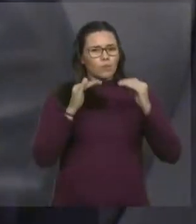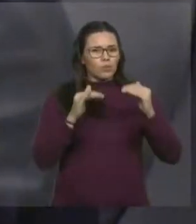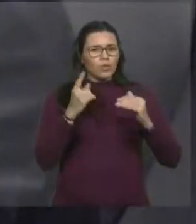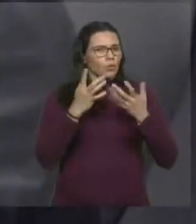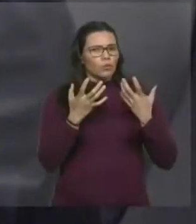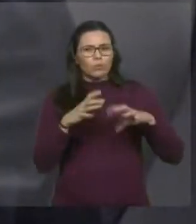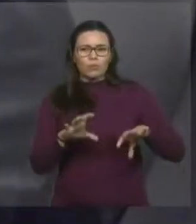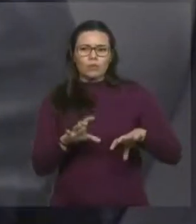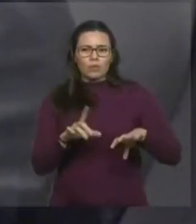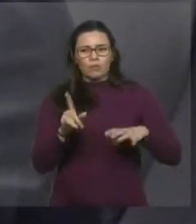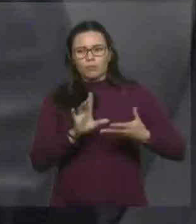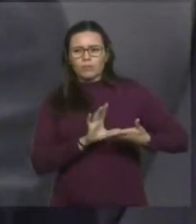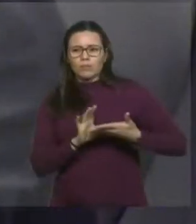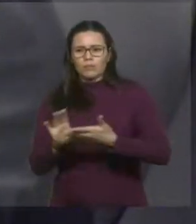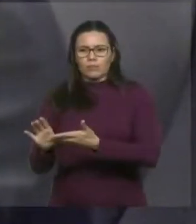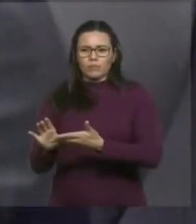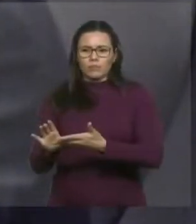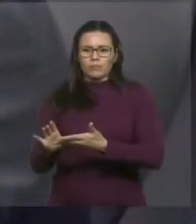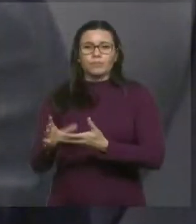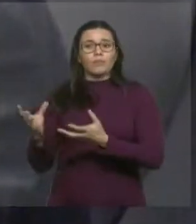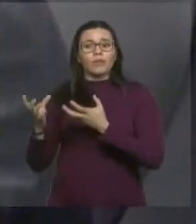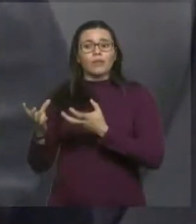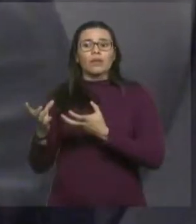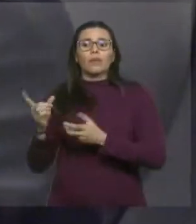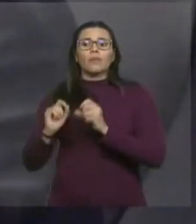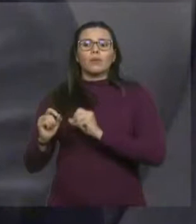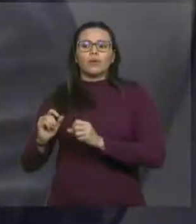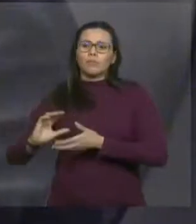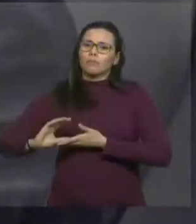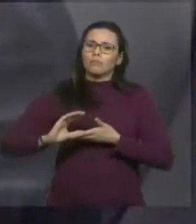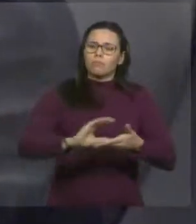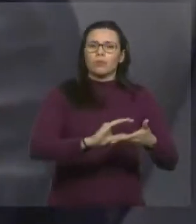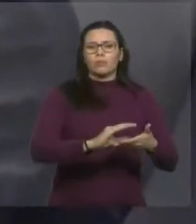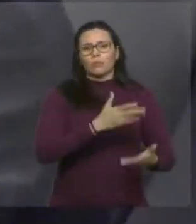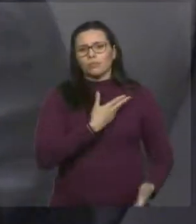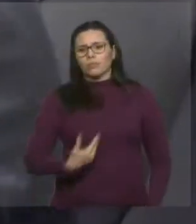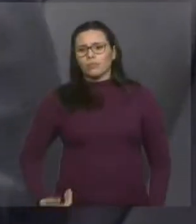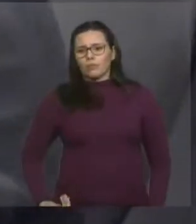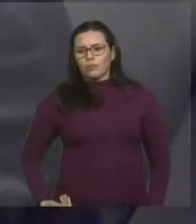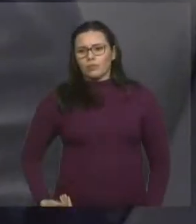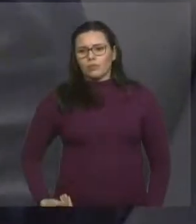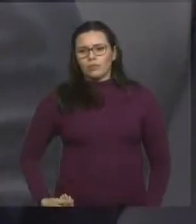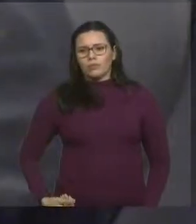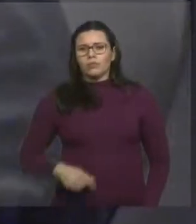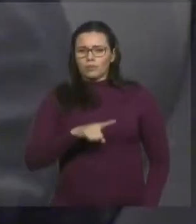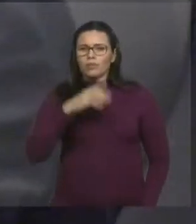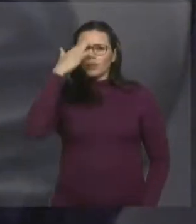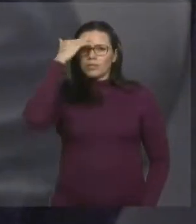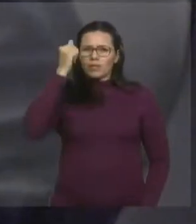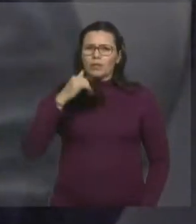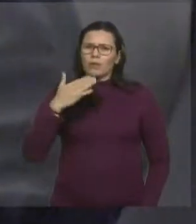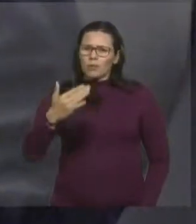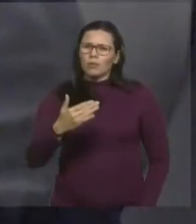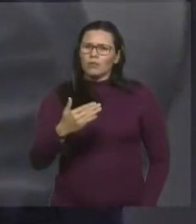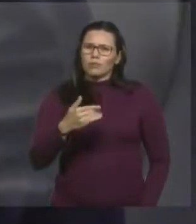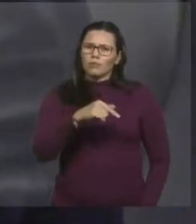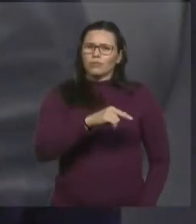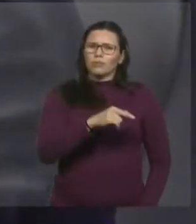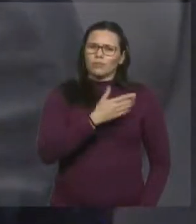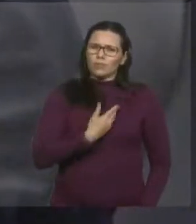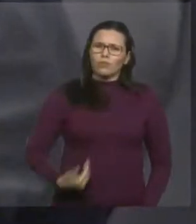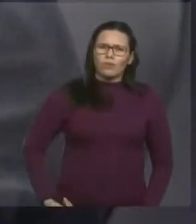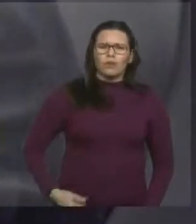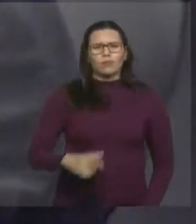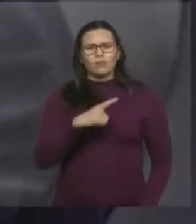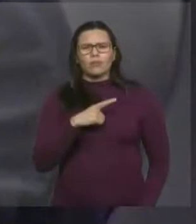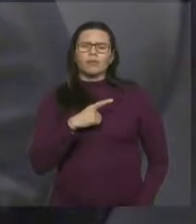arrecadado para o hospital, quer que repasse direto para o Estado. E quando chega no Estado, você imagina que tem outros problemas